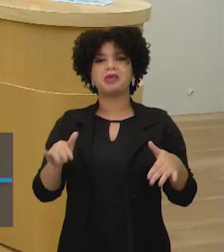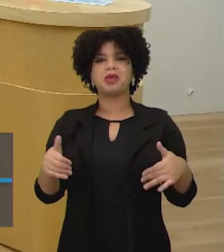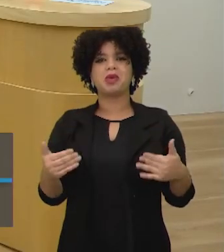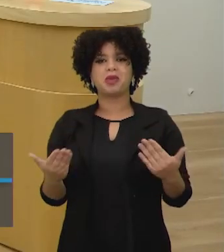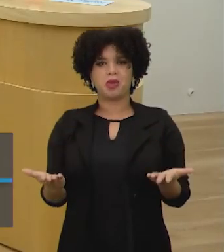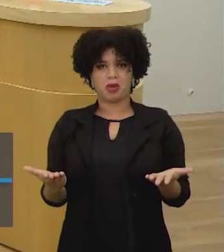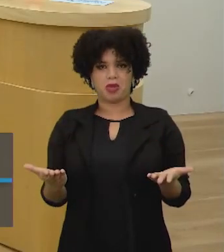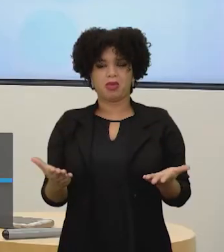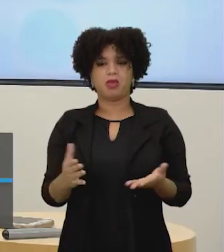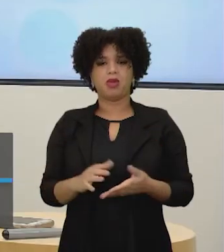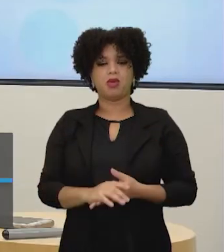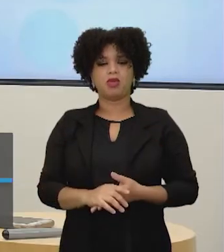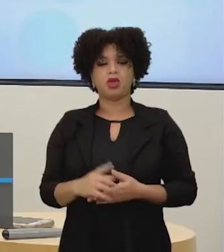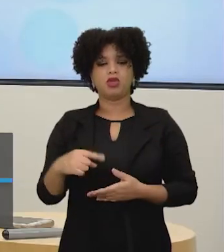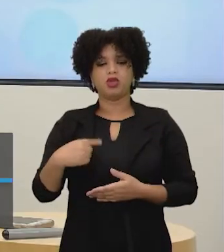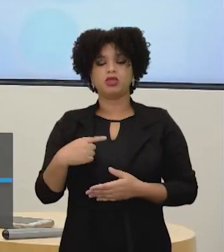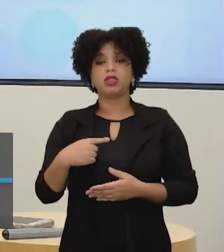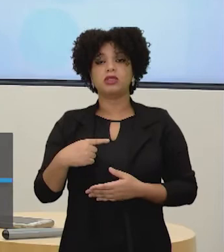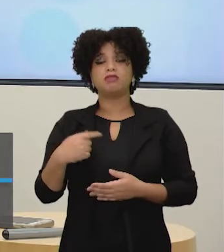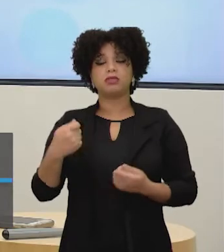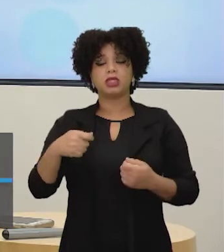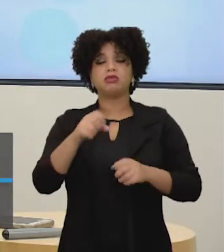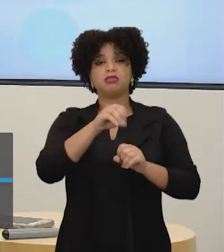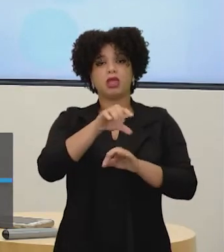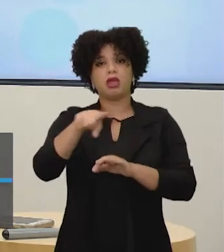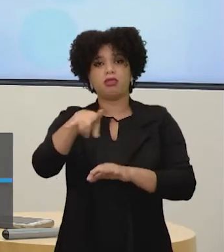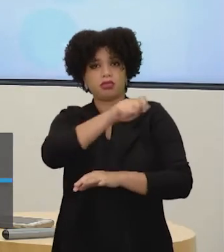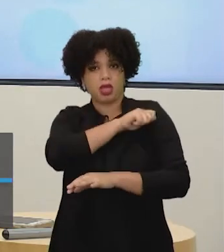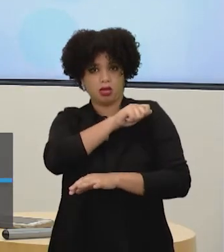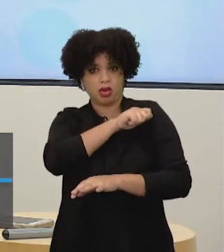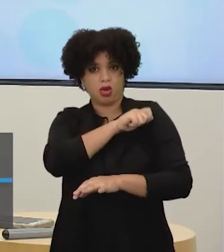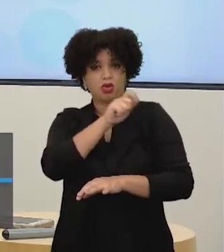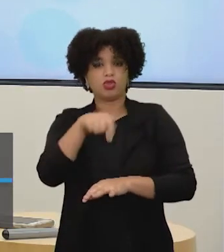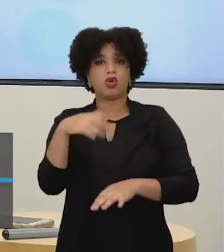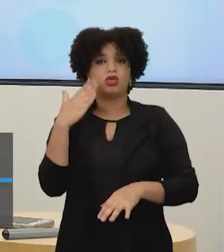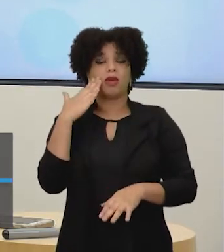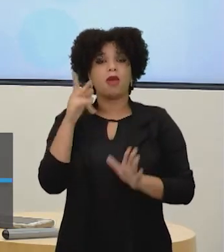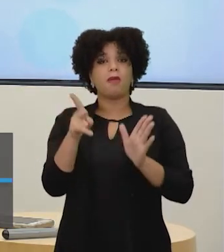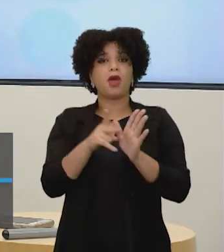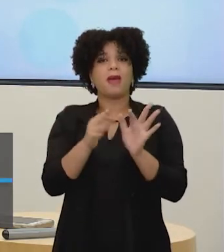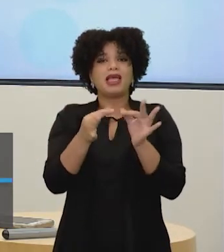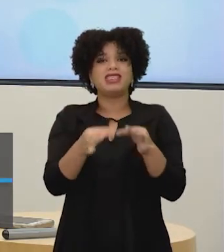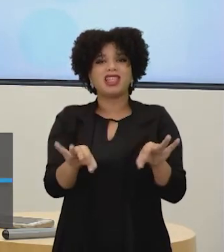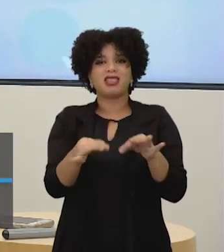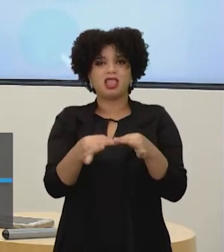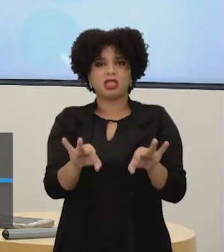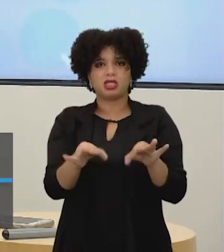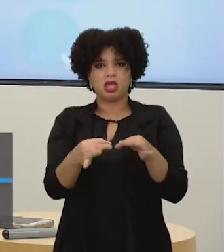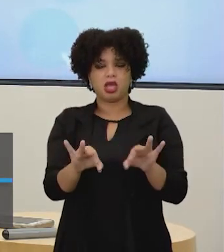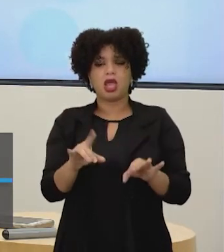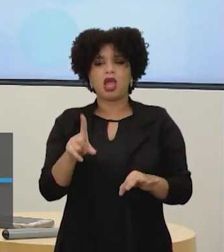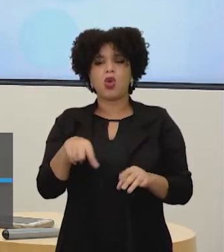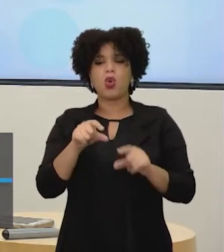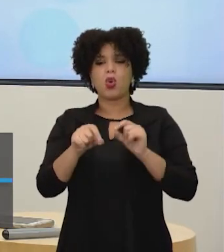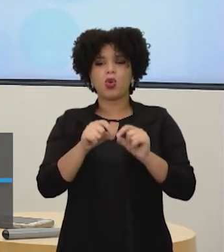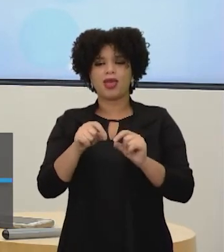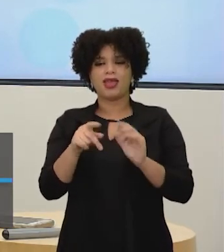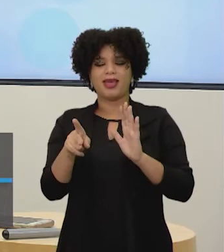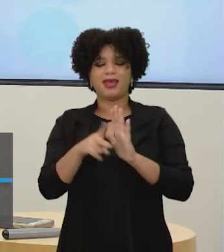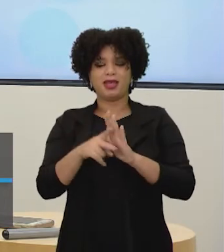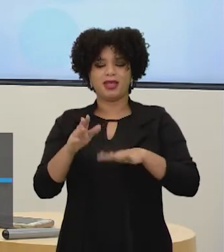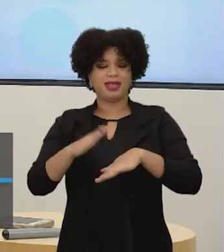tem que fazer o aluno entender o seguinte, que essa questão de estrutura sintática, ou seja, o que é estrutura sintática? É como você